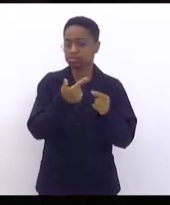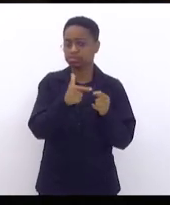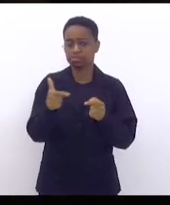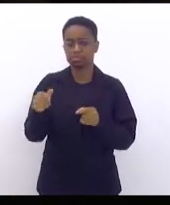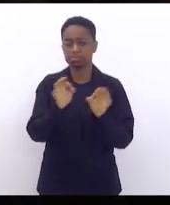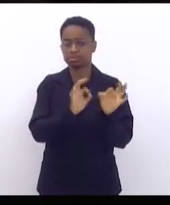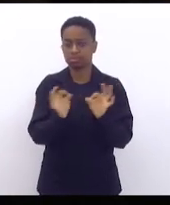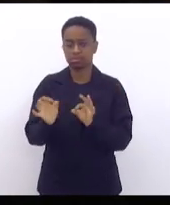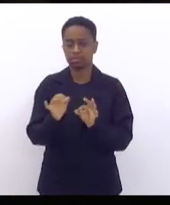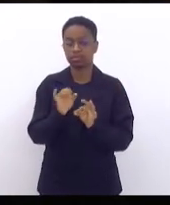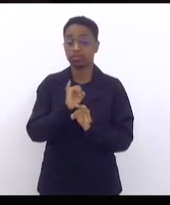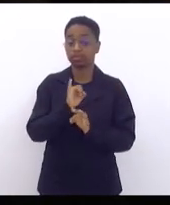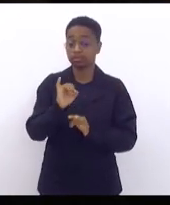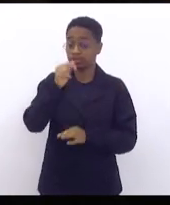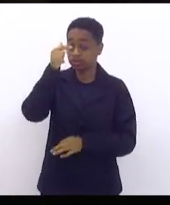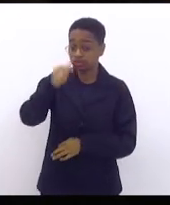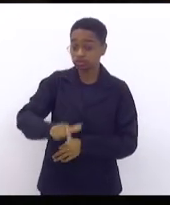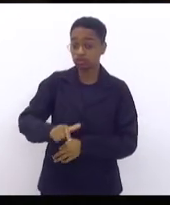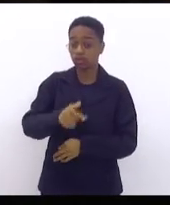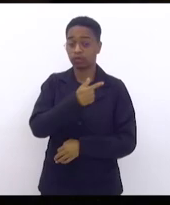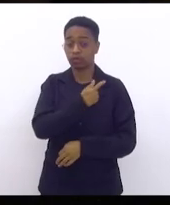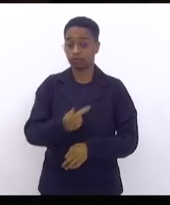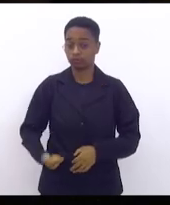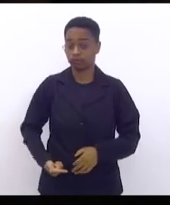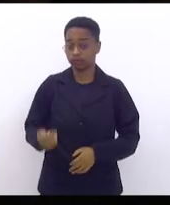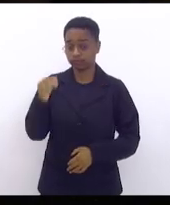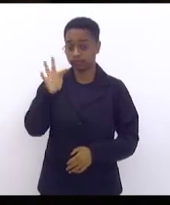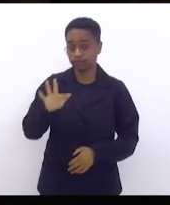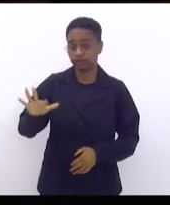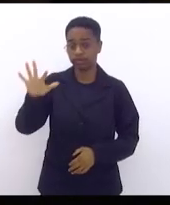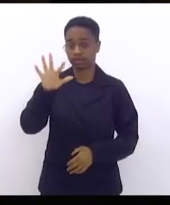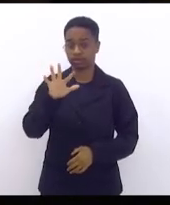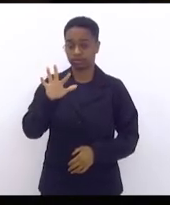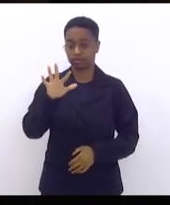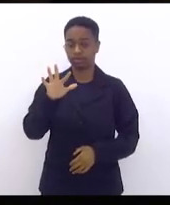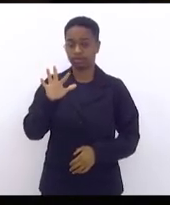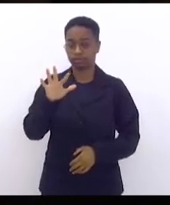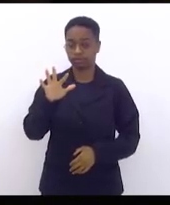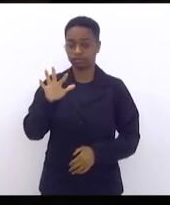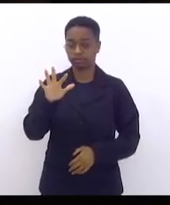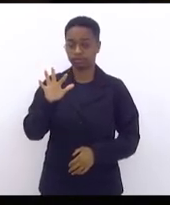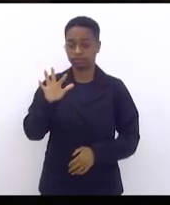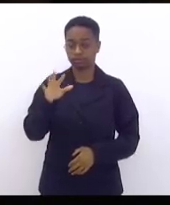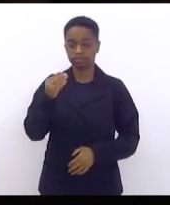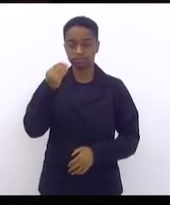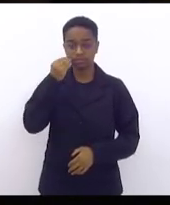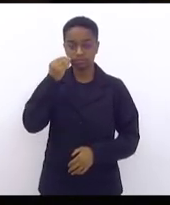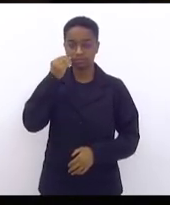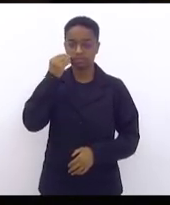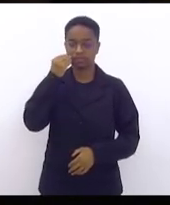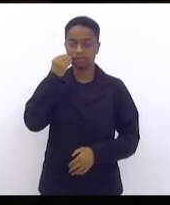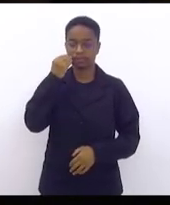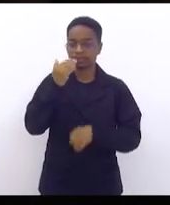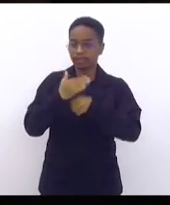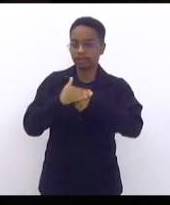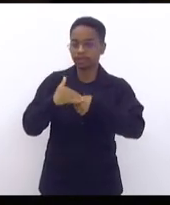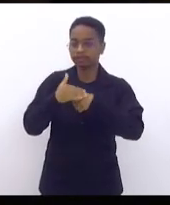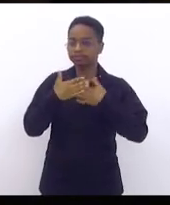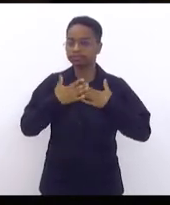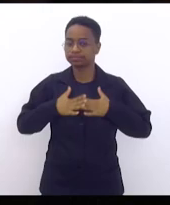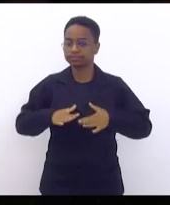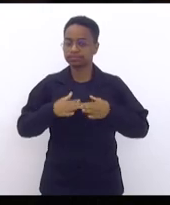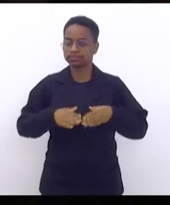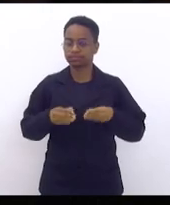que quando, de novo, o governo federal vem em busca de acalentar